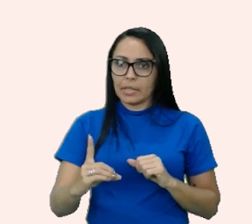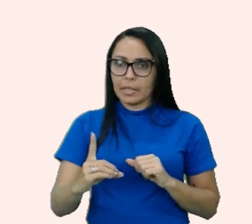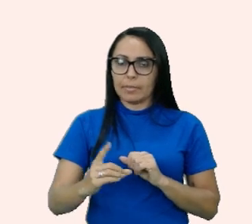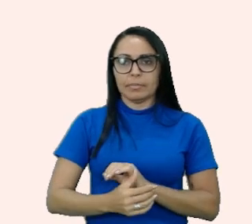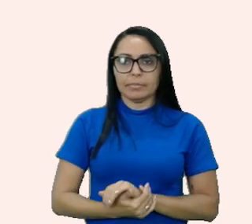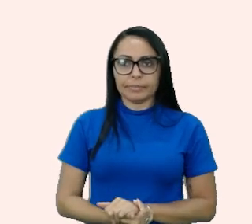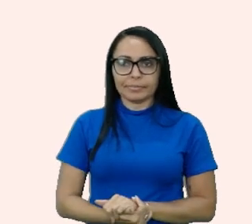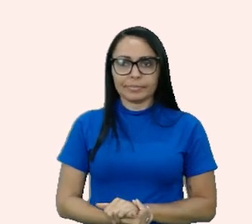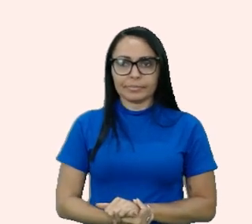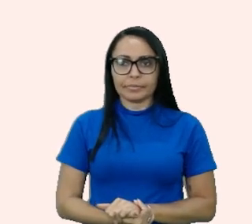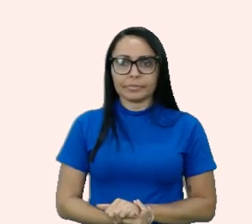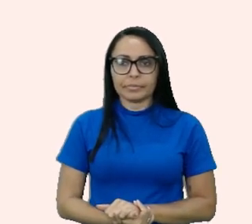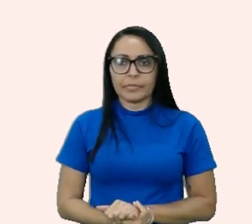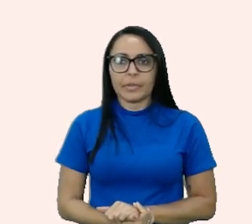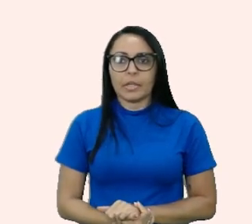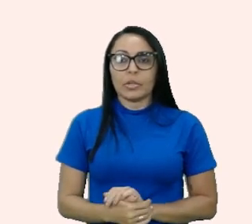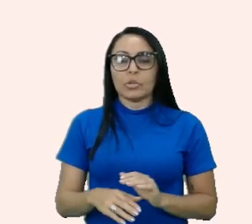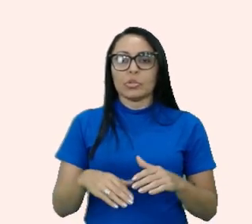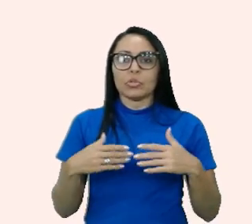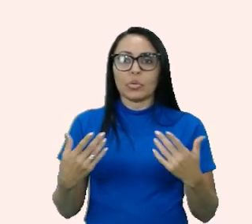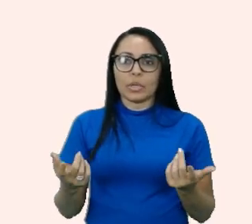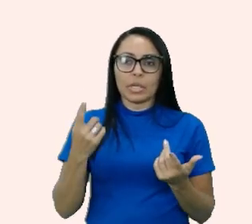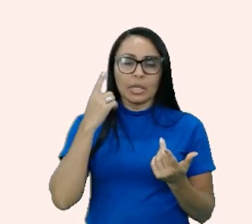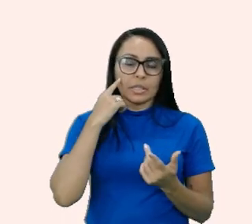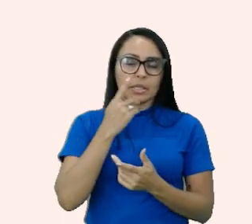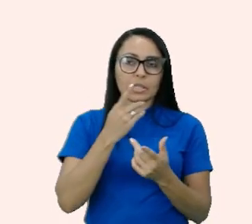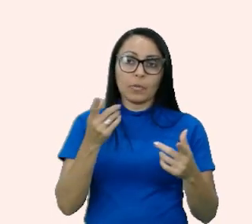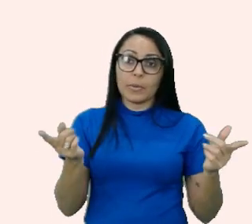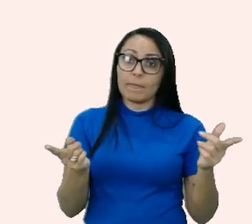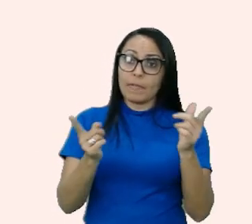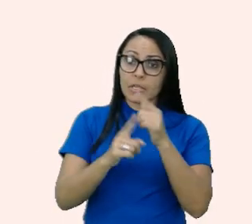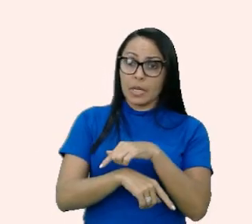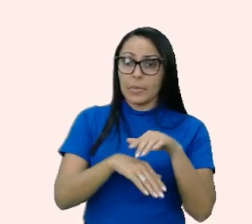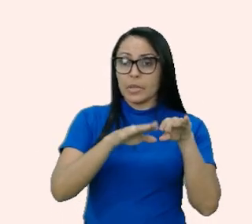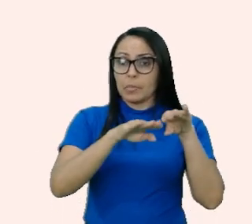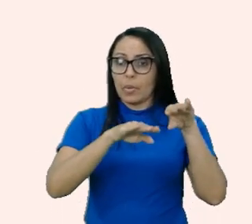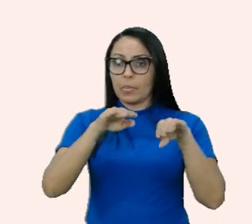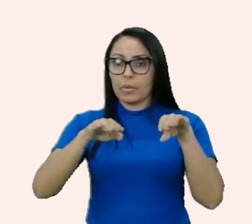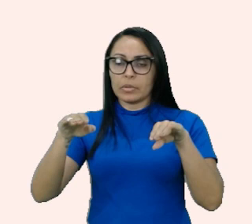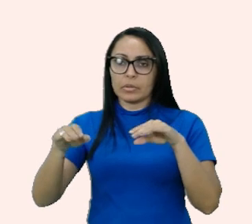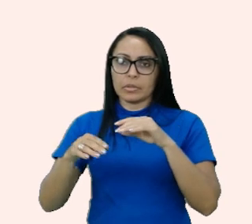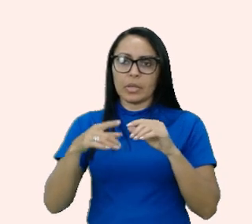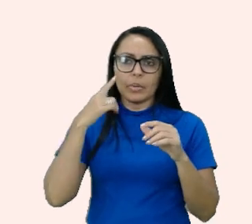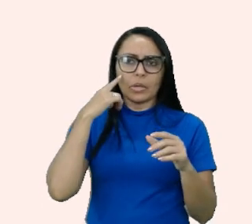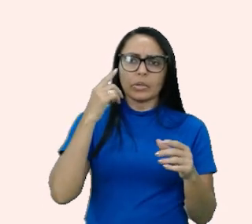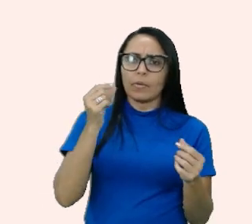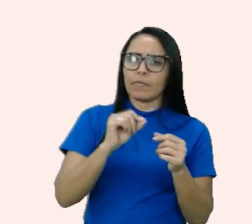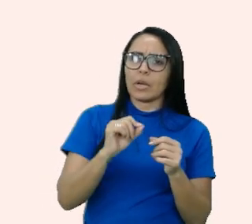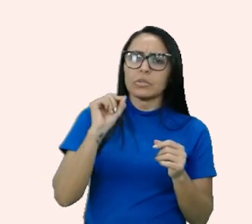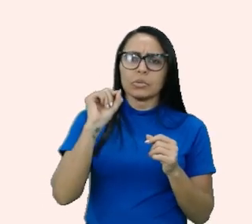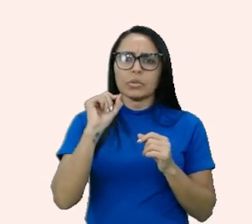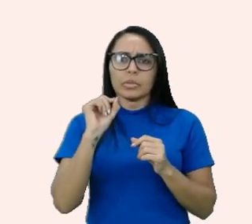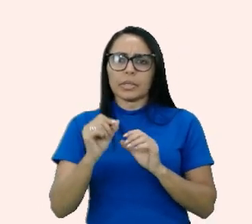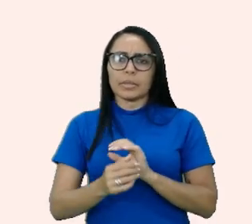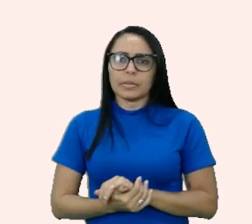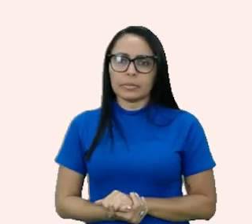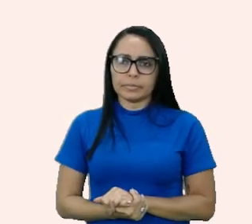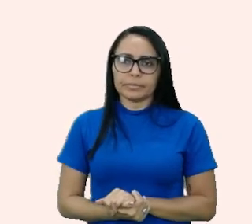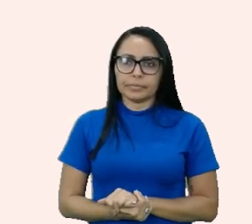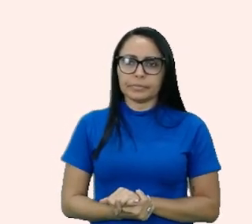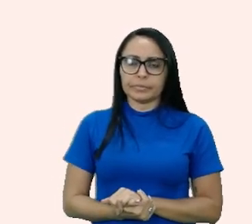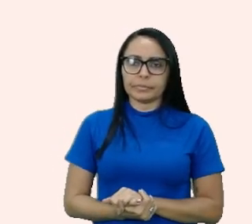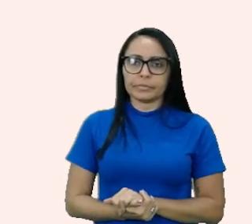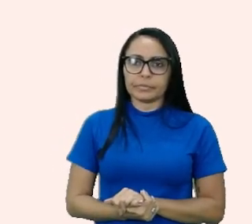D, beleza? Só que as grandezas são inversamente proporcionais. Então, o que eu faço, Robertão? Olha, eu